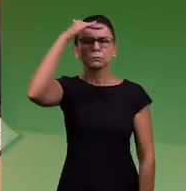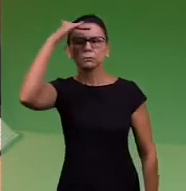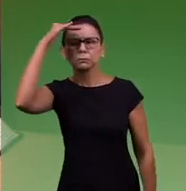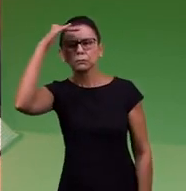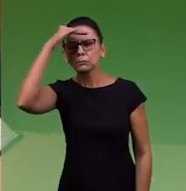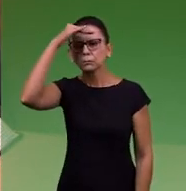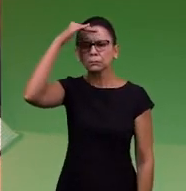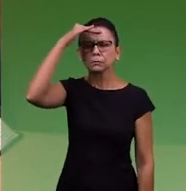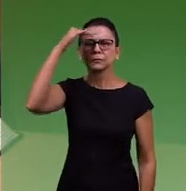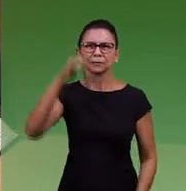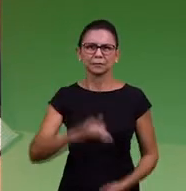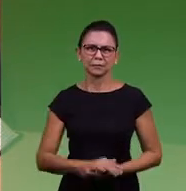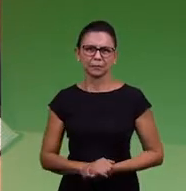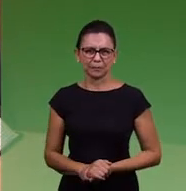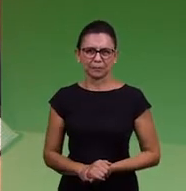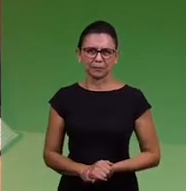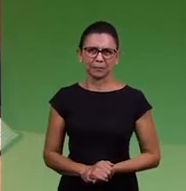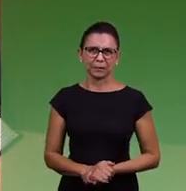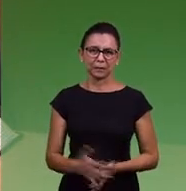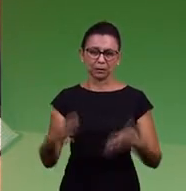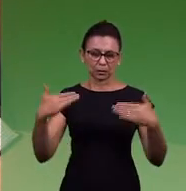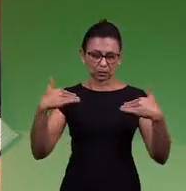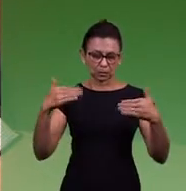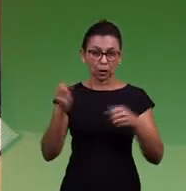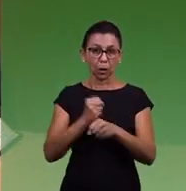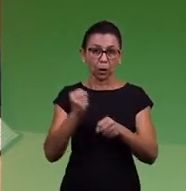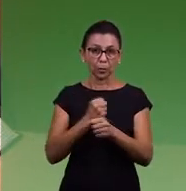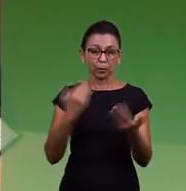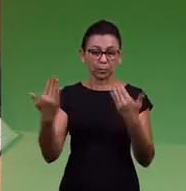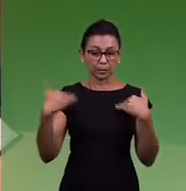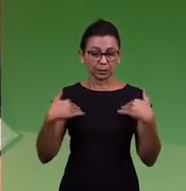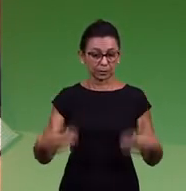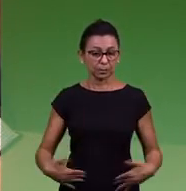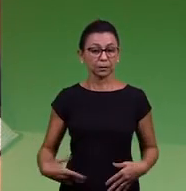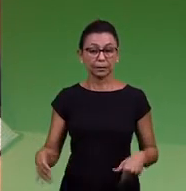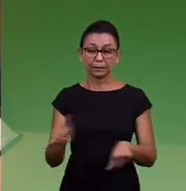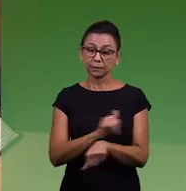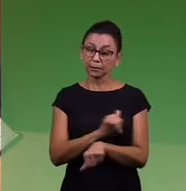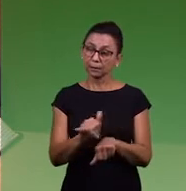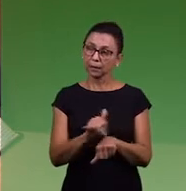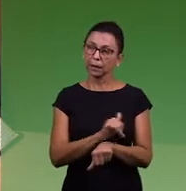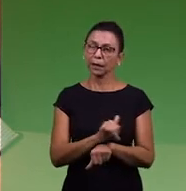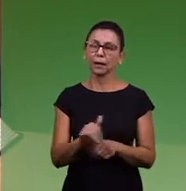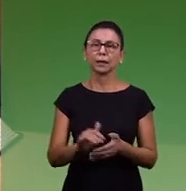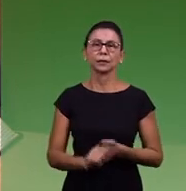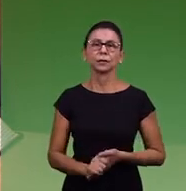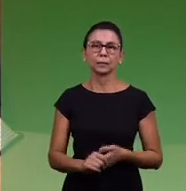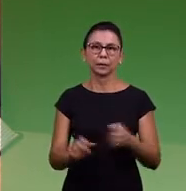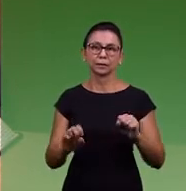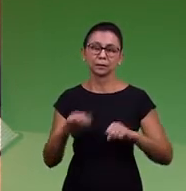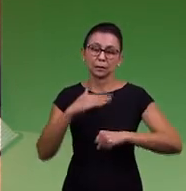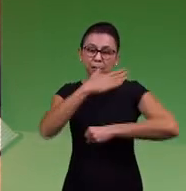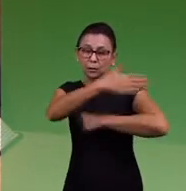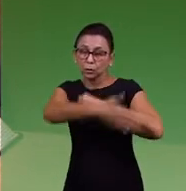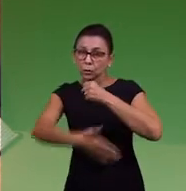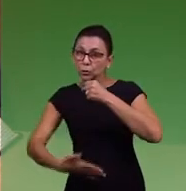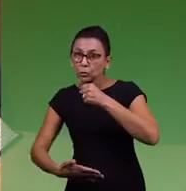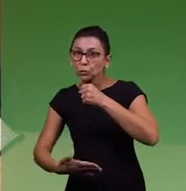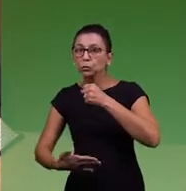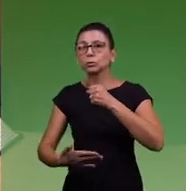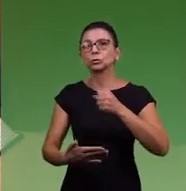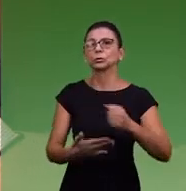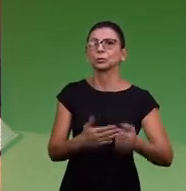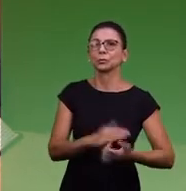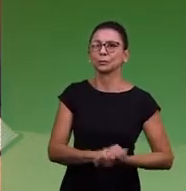o entendimento de obra como corpo é um entendimento estratégico para servir de broquel, de escudo, para